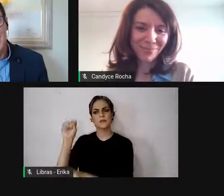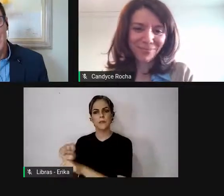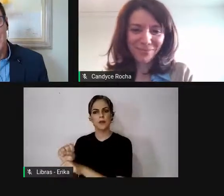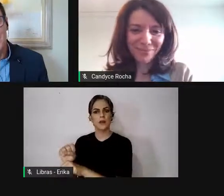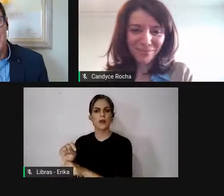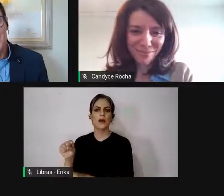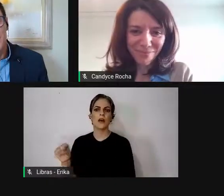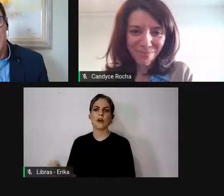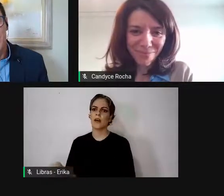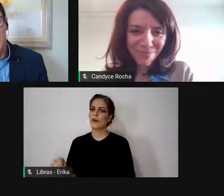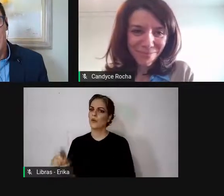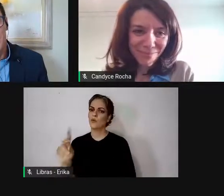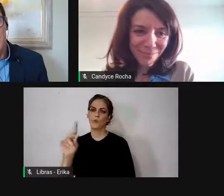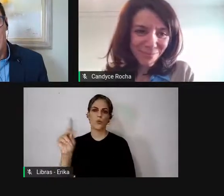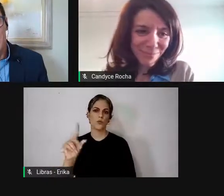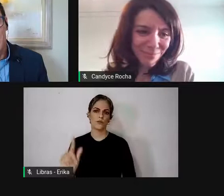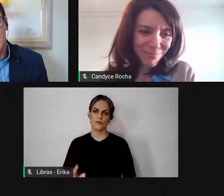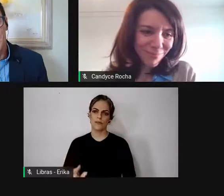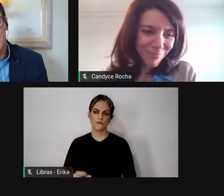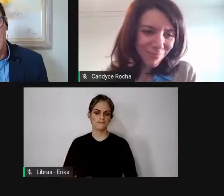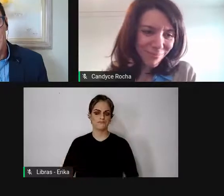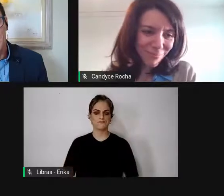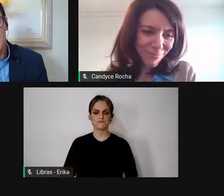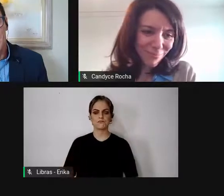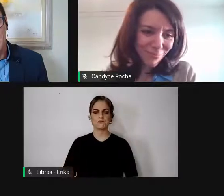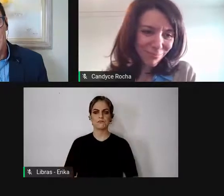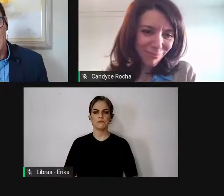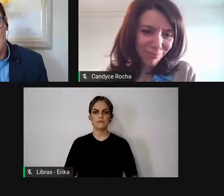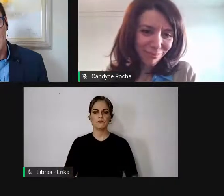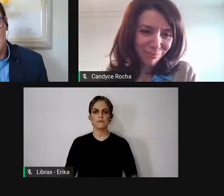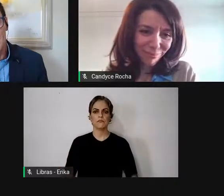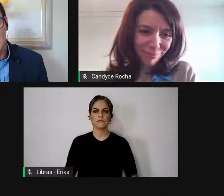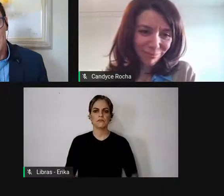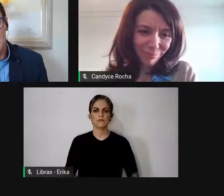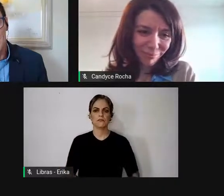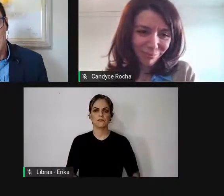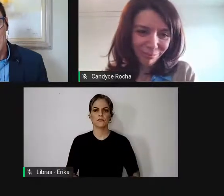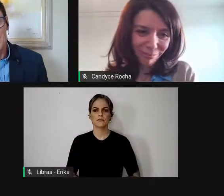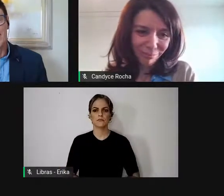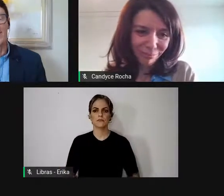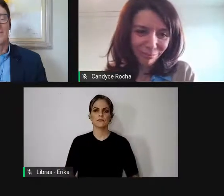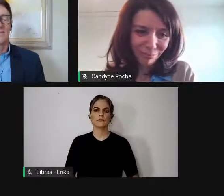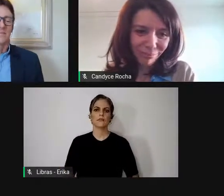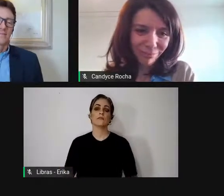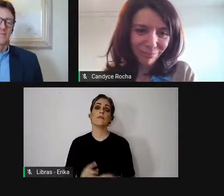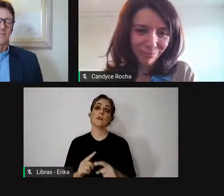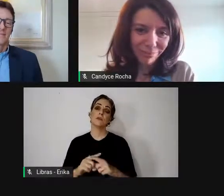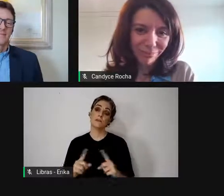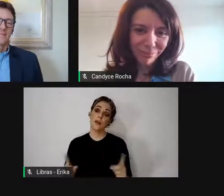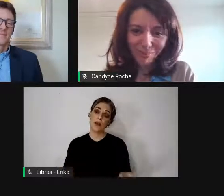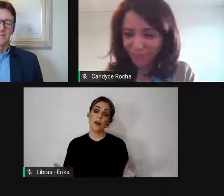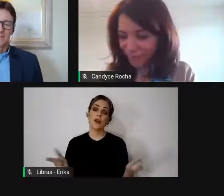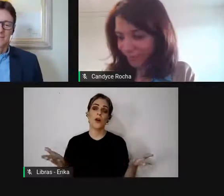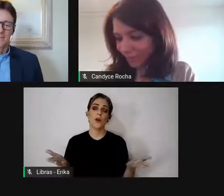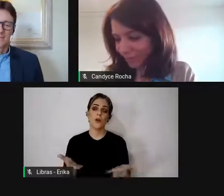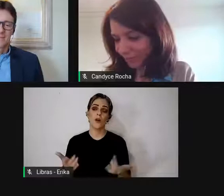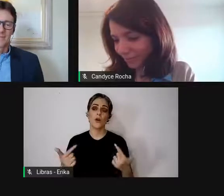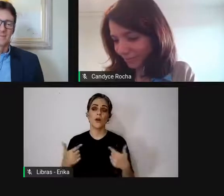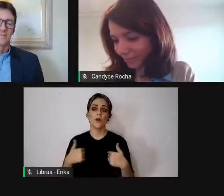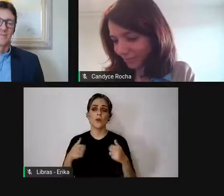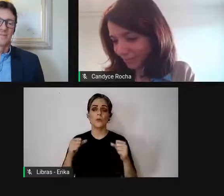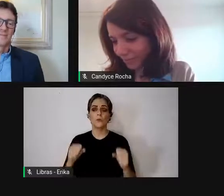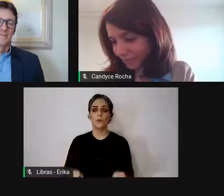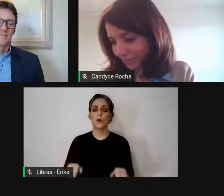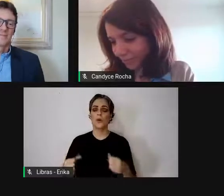assim, mas o que acontece? Hoje eu posso trabalhar até com qualquer língua, né, nessa questão de tradução, e